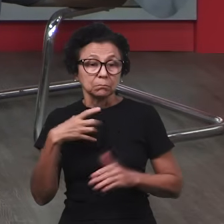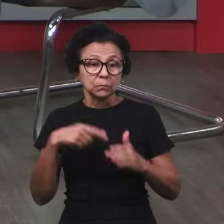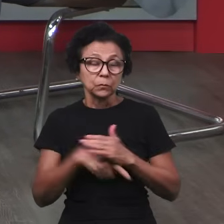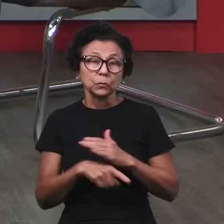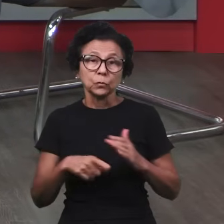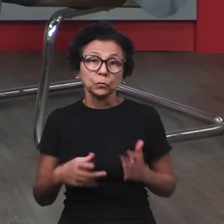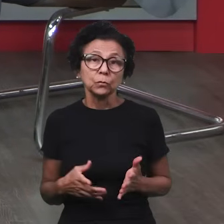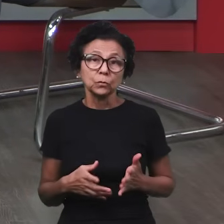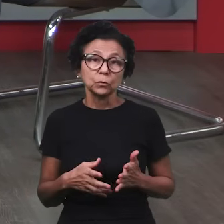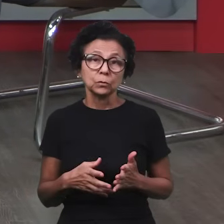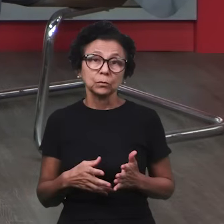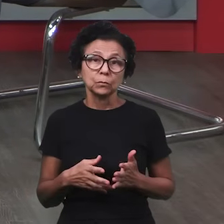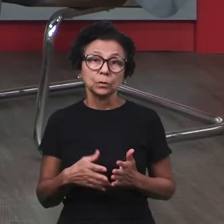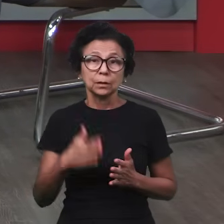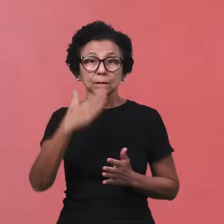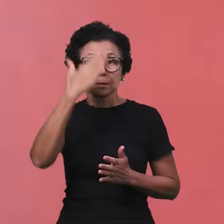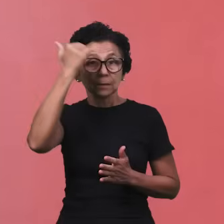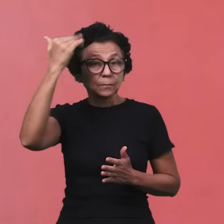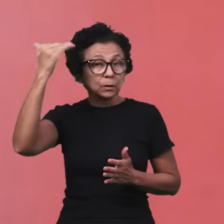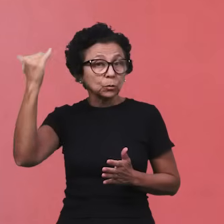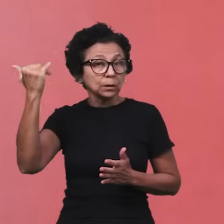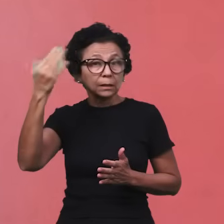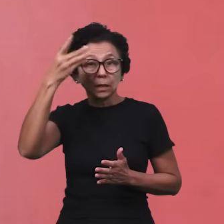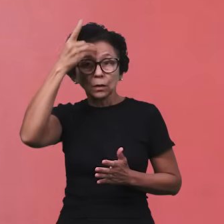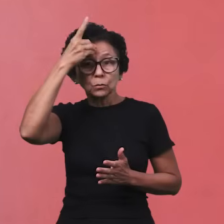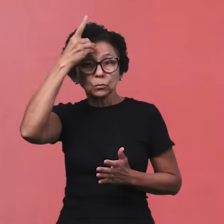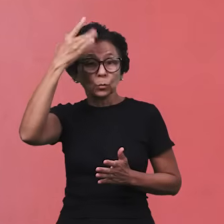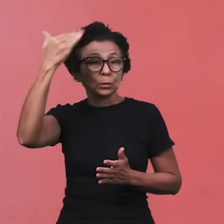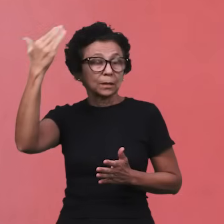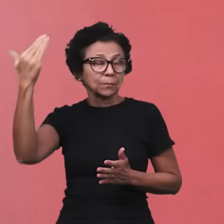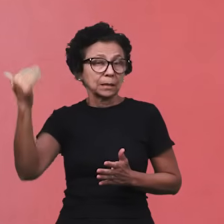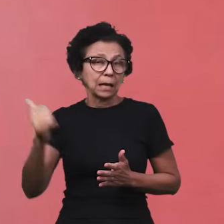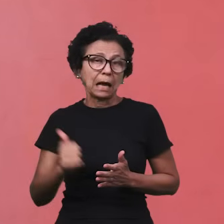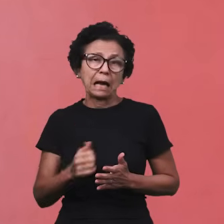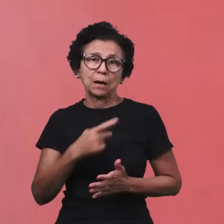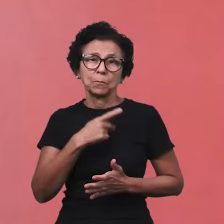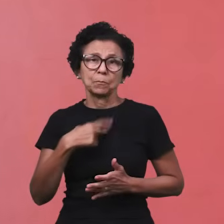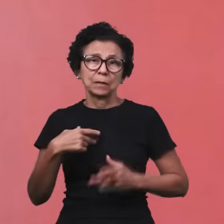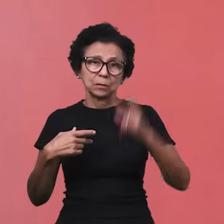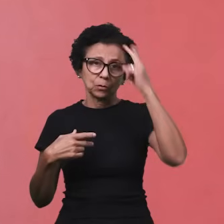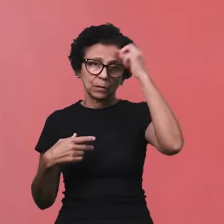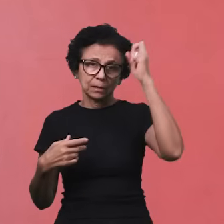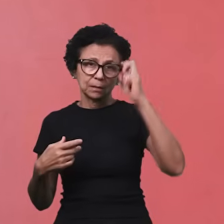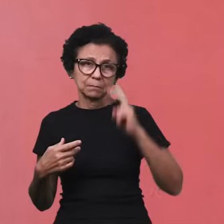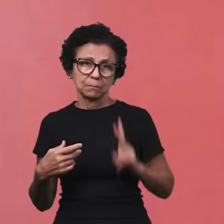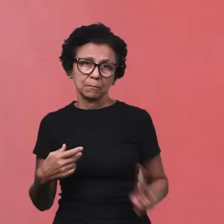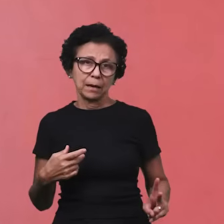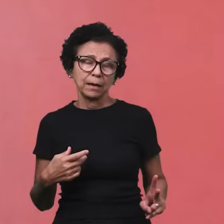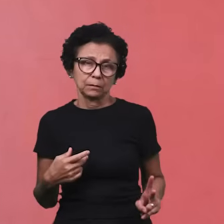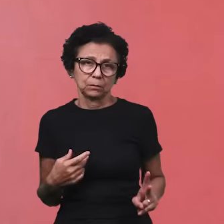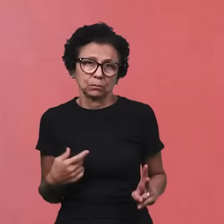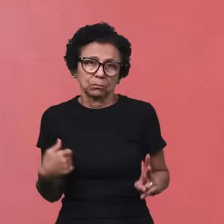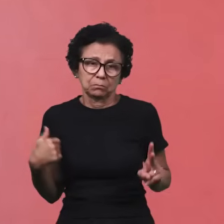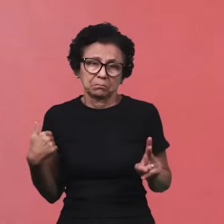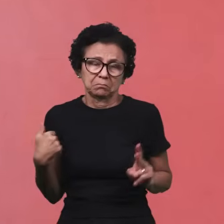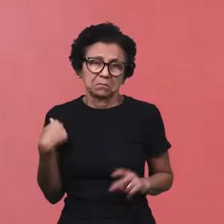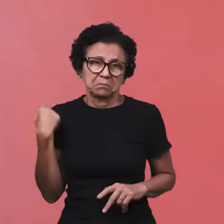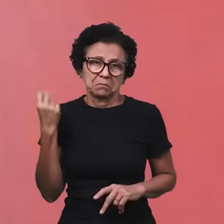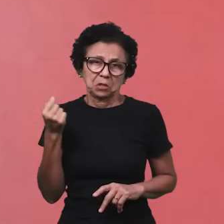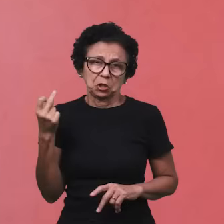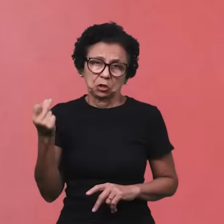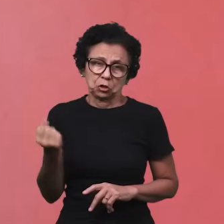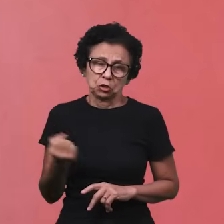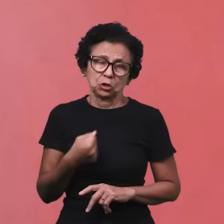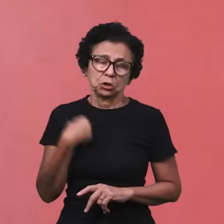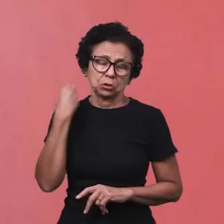do Espírito. Foi do Espírito. É a sabedoria, é o dom, porque não foi a expertise do pastor